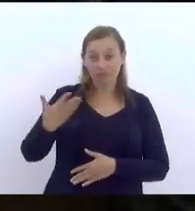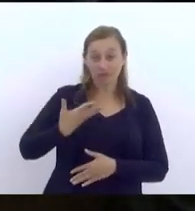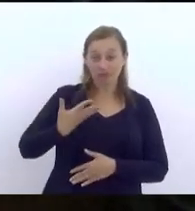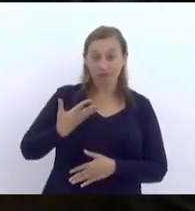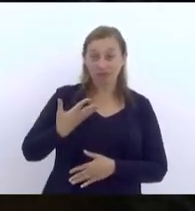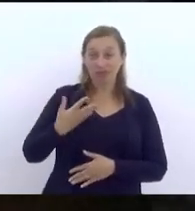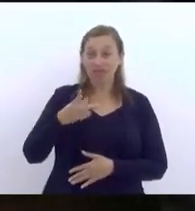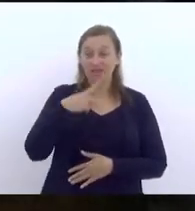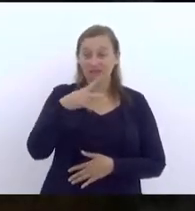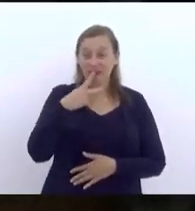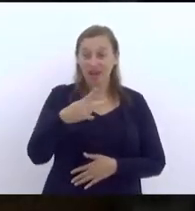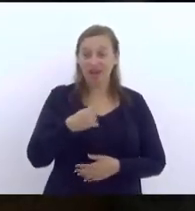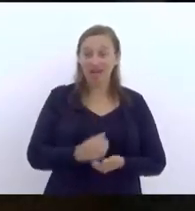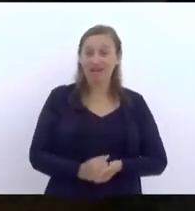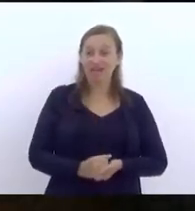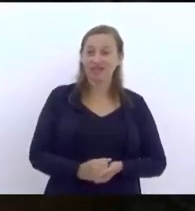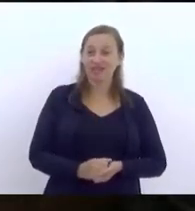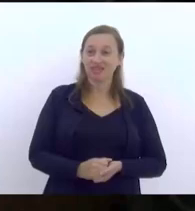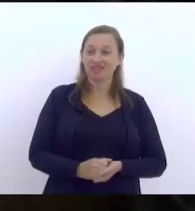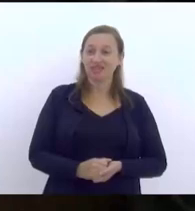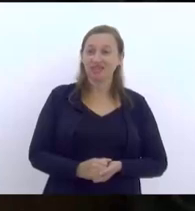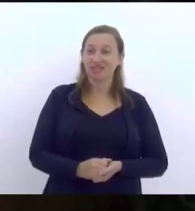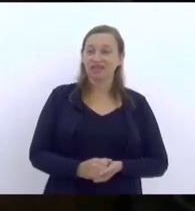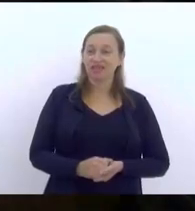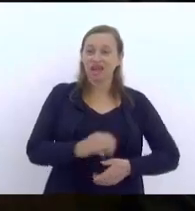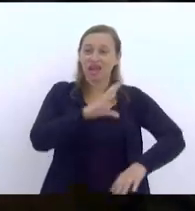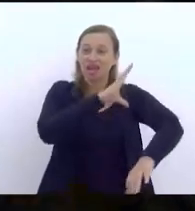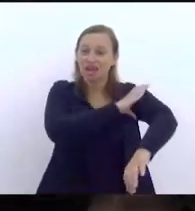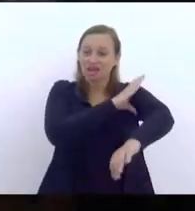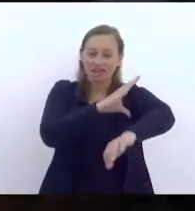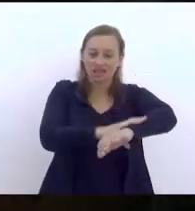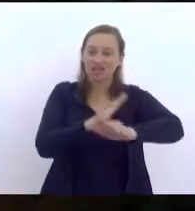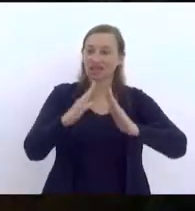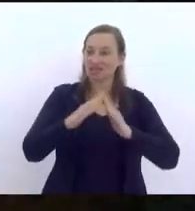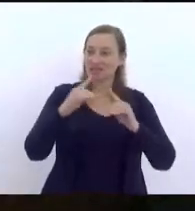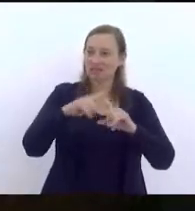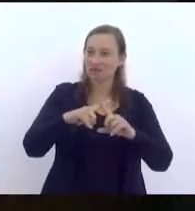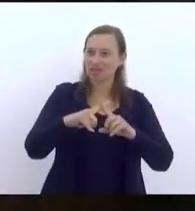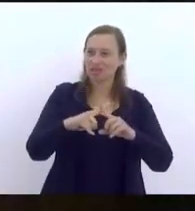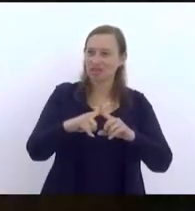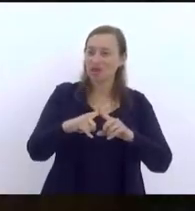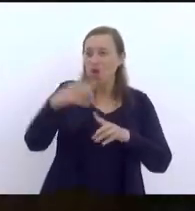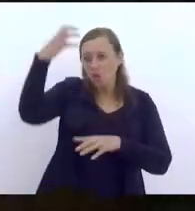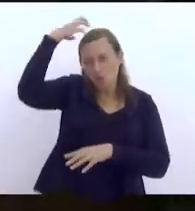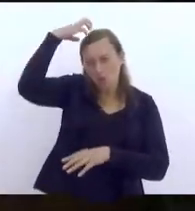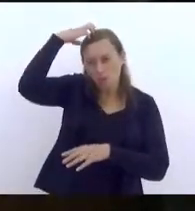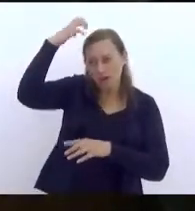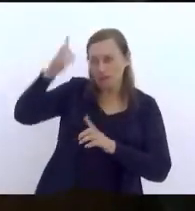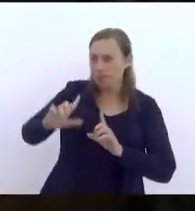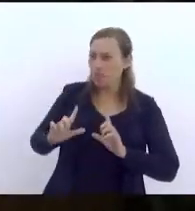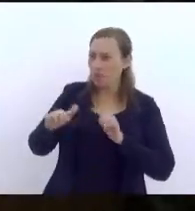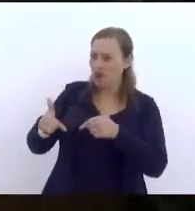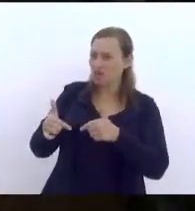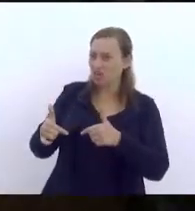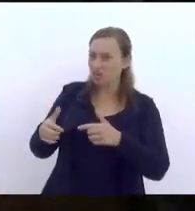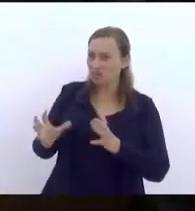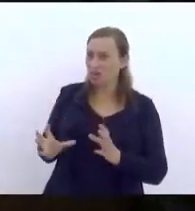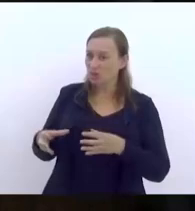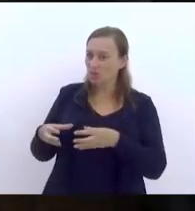e dissesse que a Assembleia de Deus tem que ser punida por uma ação que foi feita pelos membros da Igreja